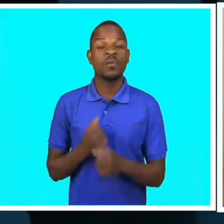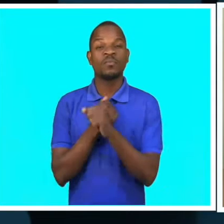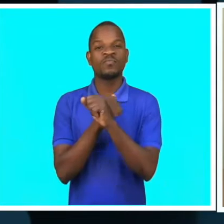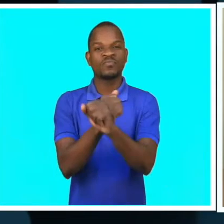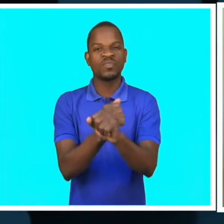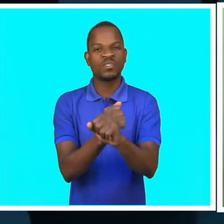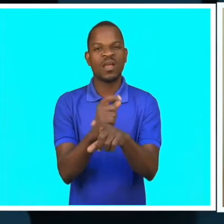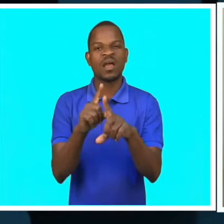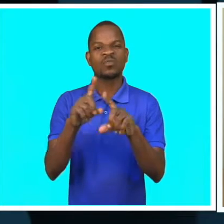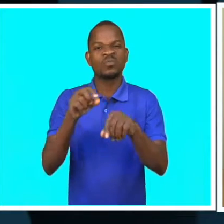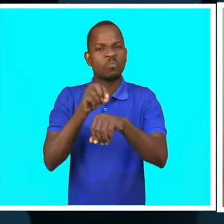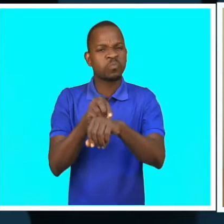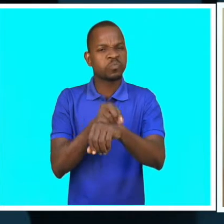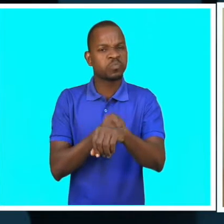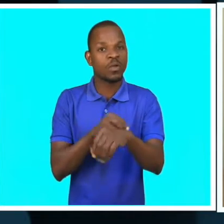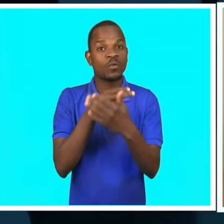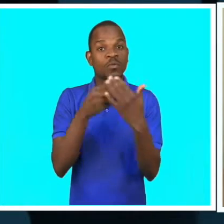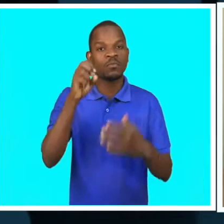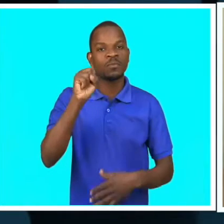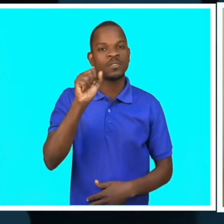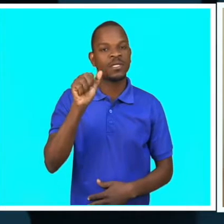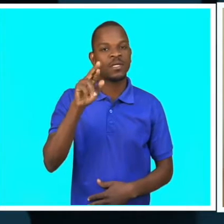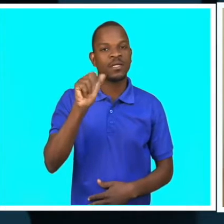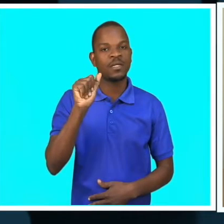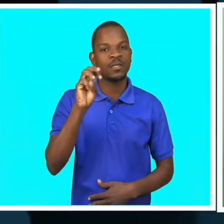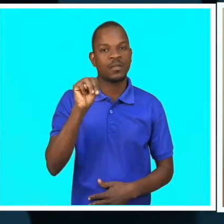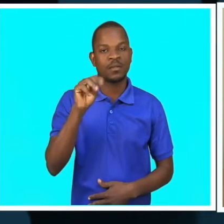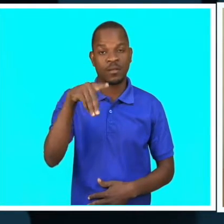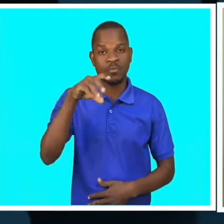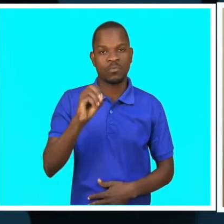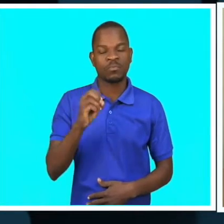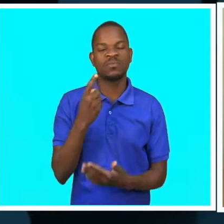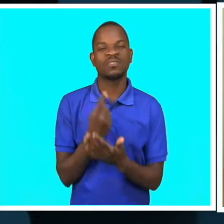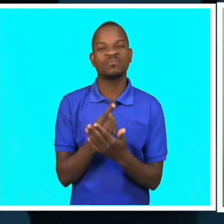Para prevenirmos o sarampo, devemos ter cuidado